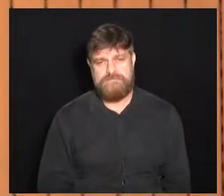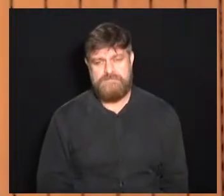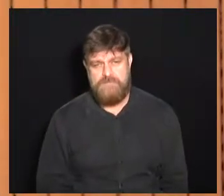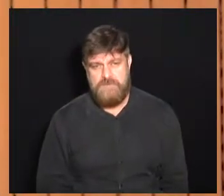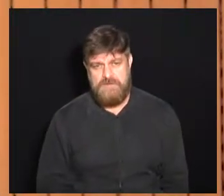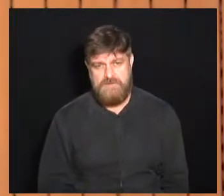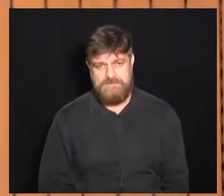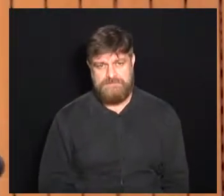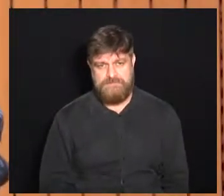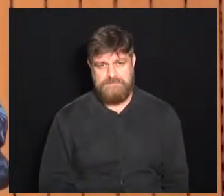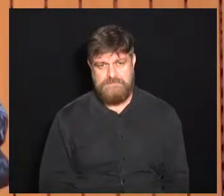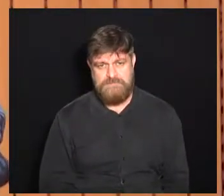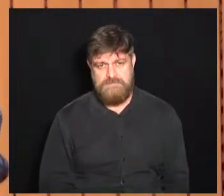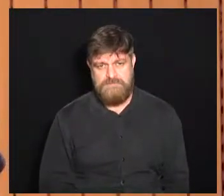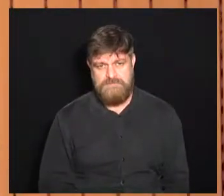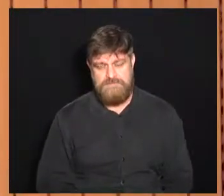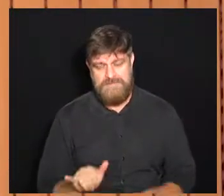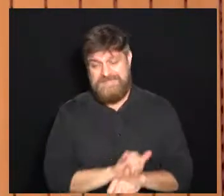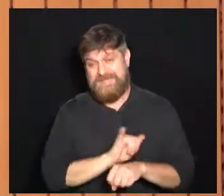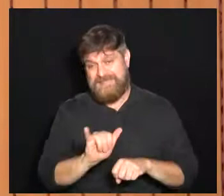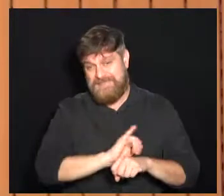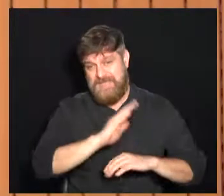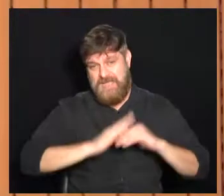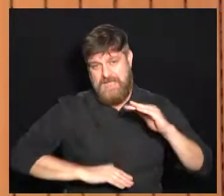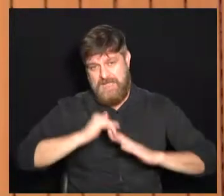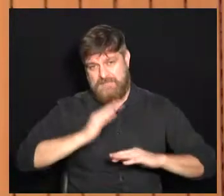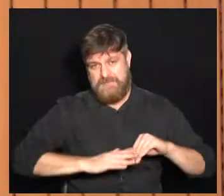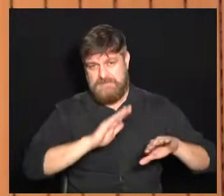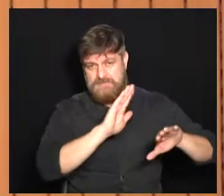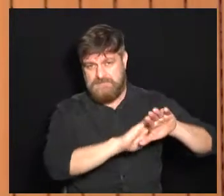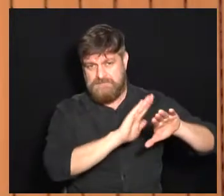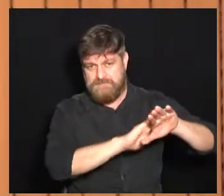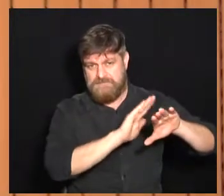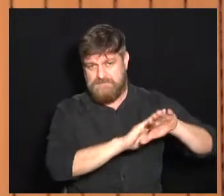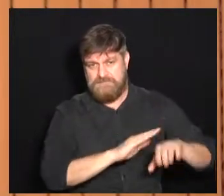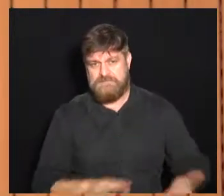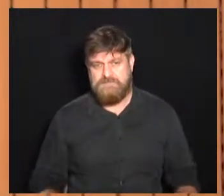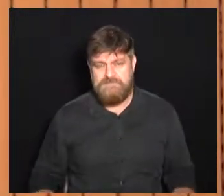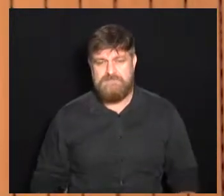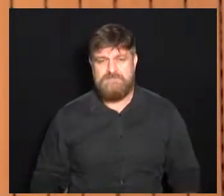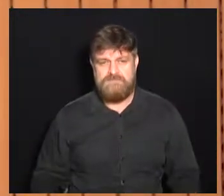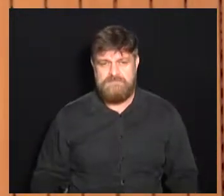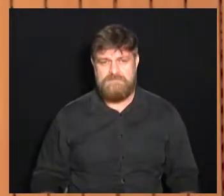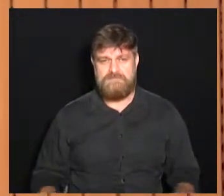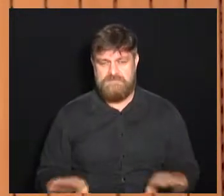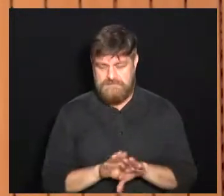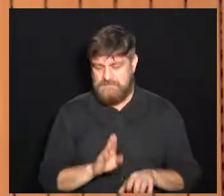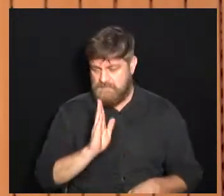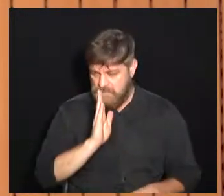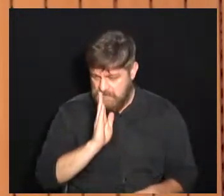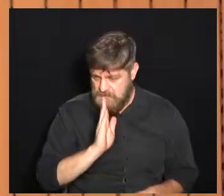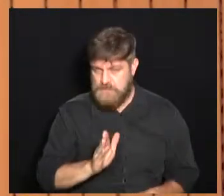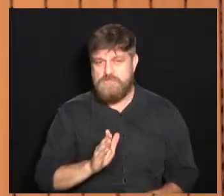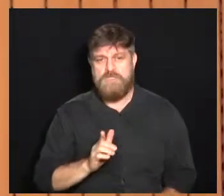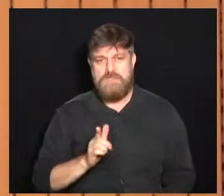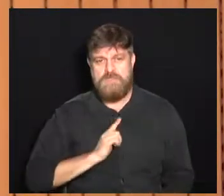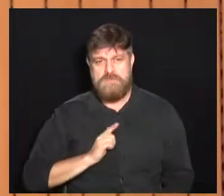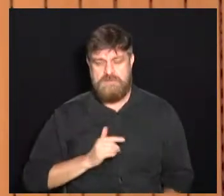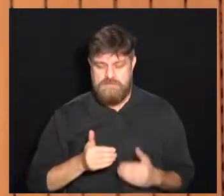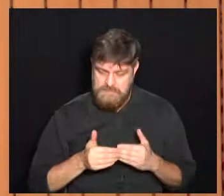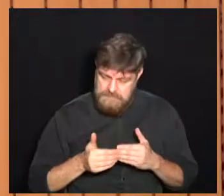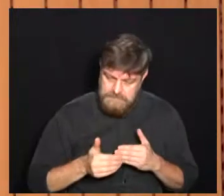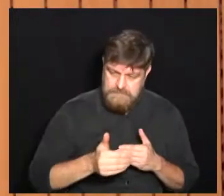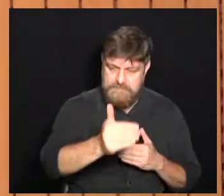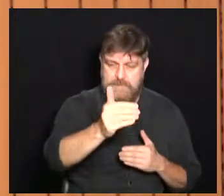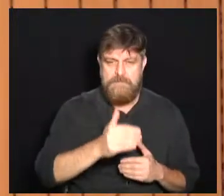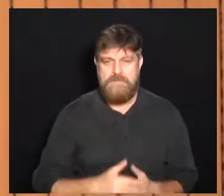as medidas que estão sendo tomadas para o concurso, eu já falei também. Já foram tomadas as medidas e o andamento é